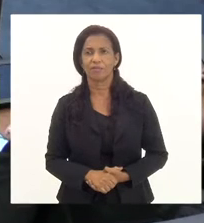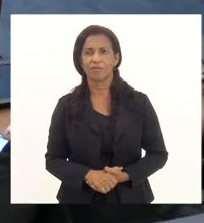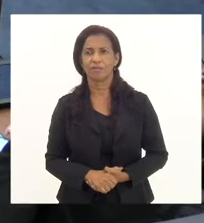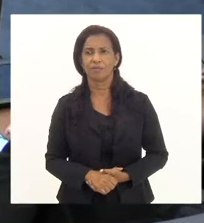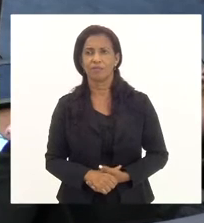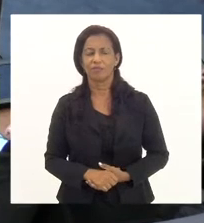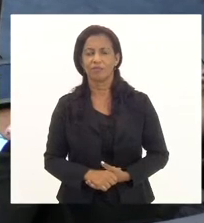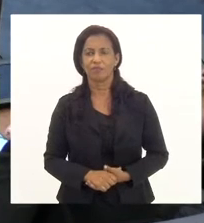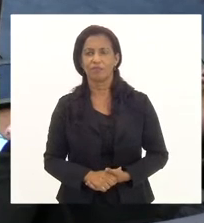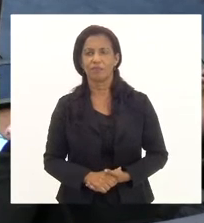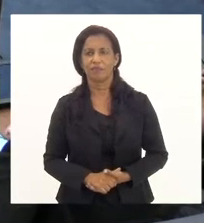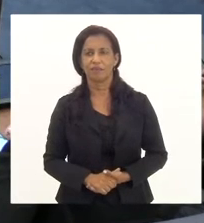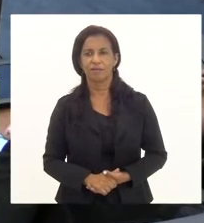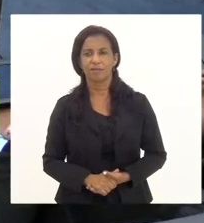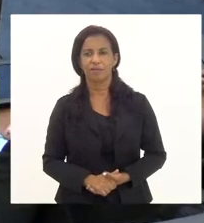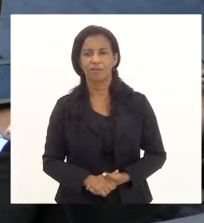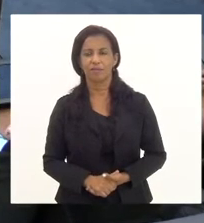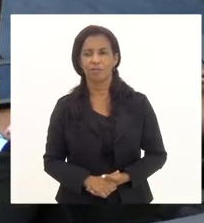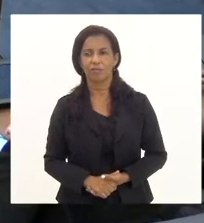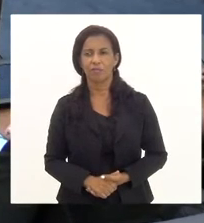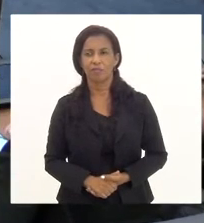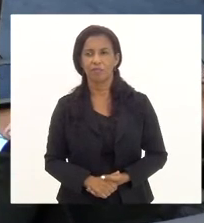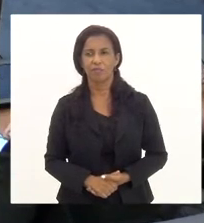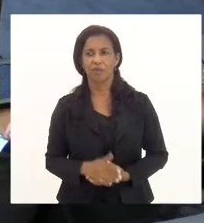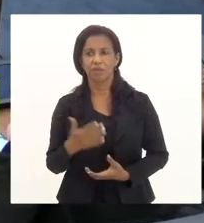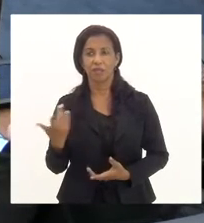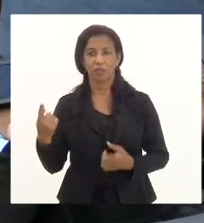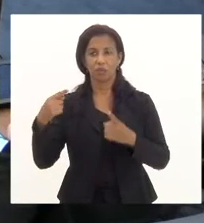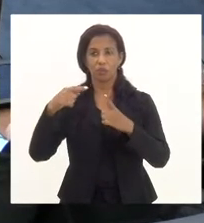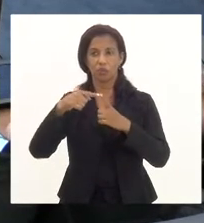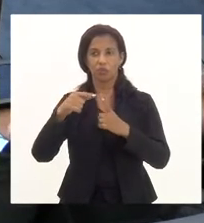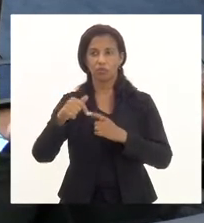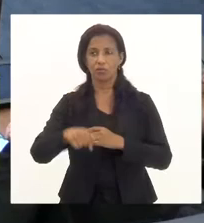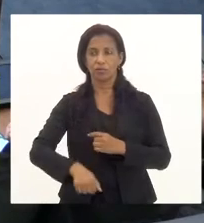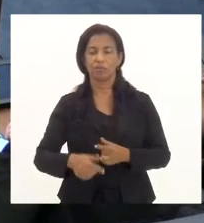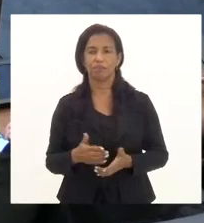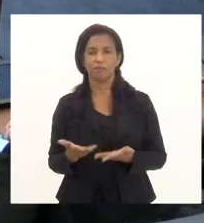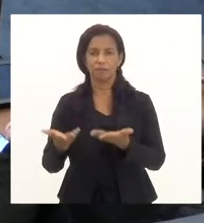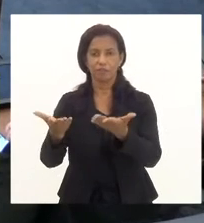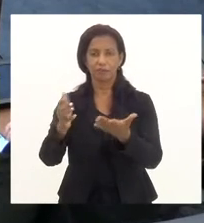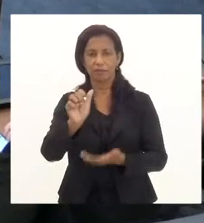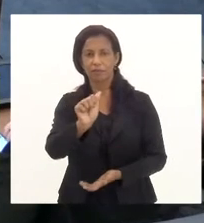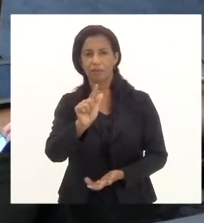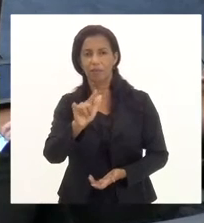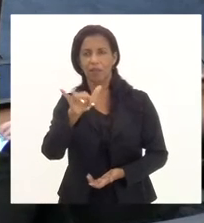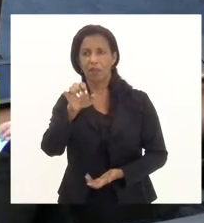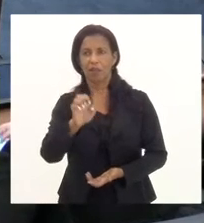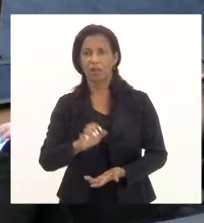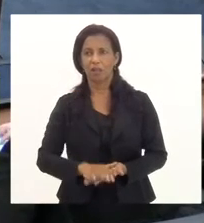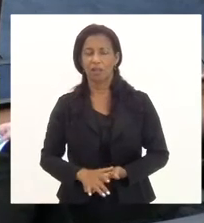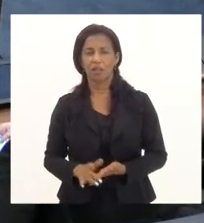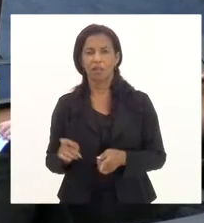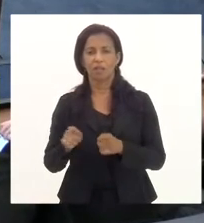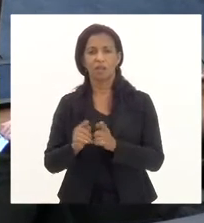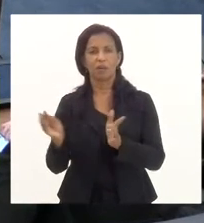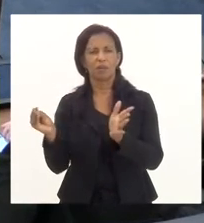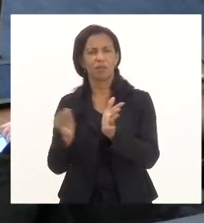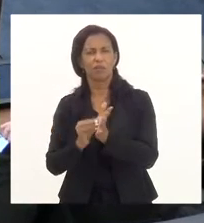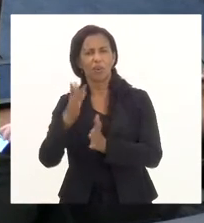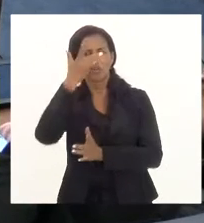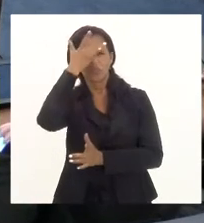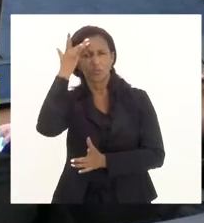é bom sendo objetivo aqui a senhora Aline eu decidi pessoal